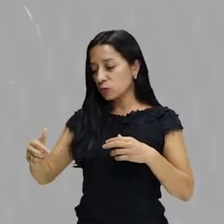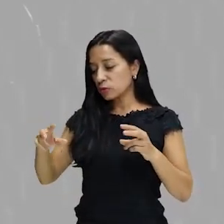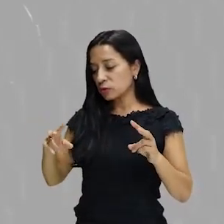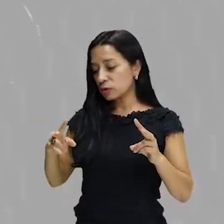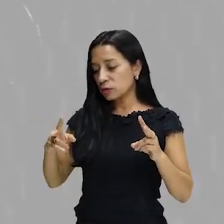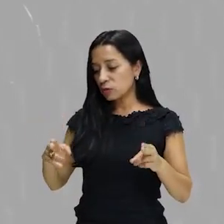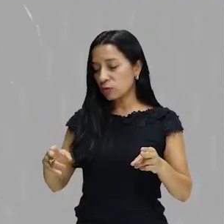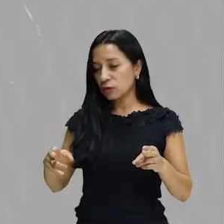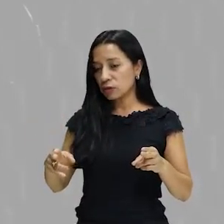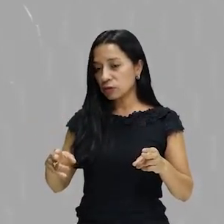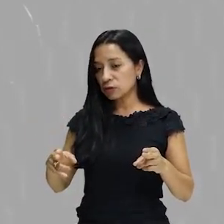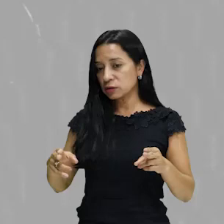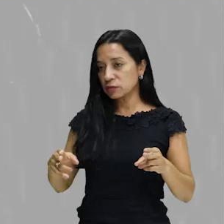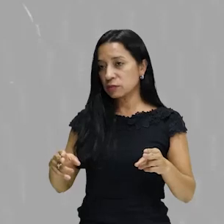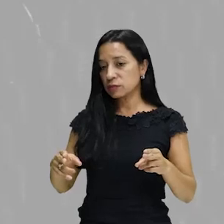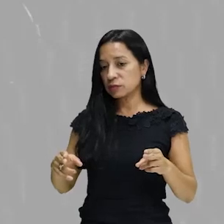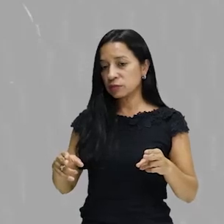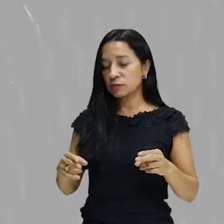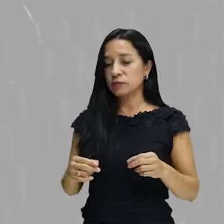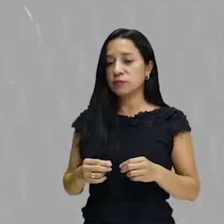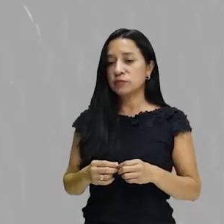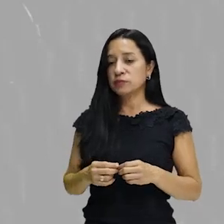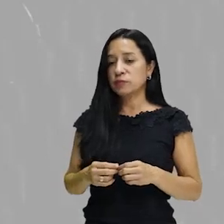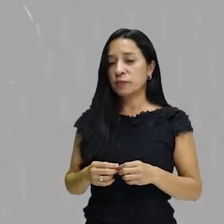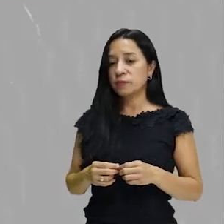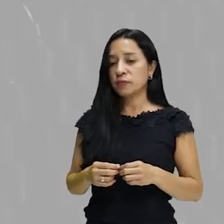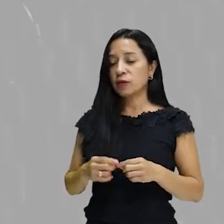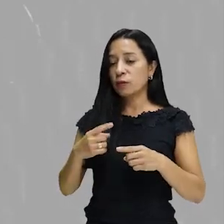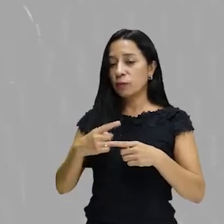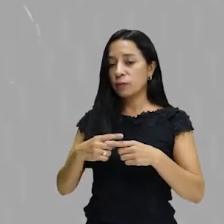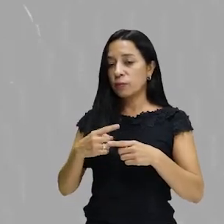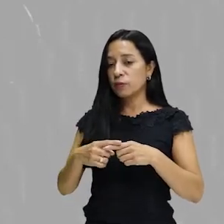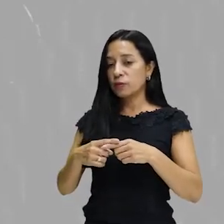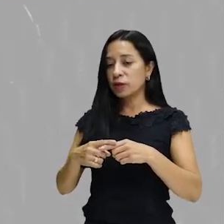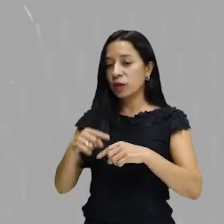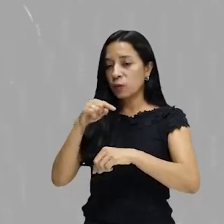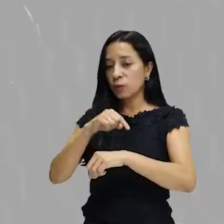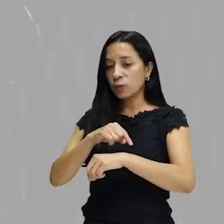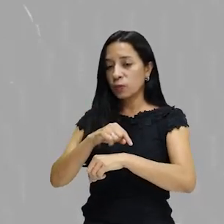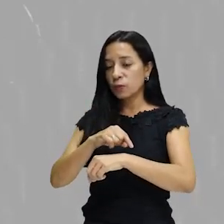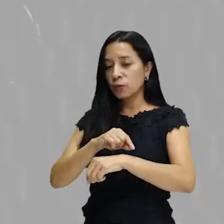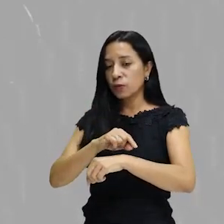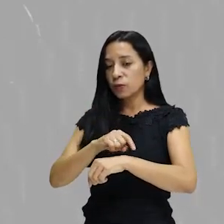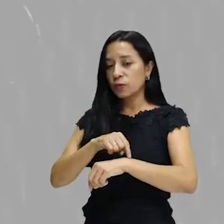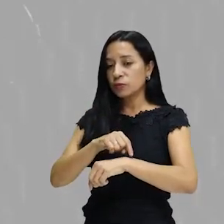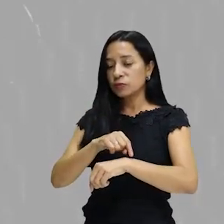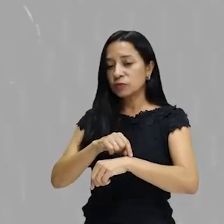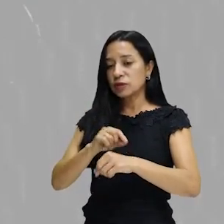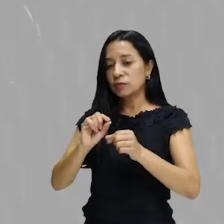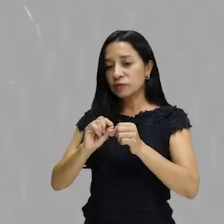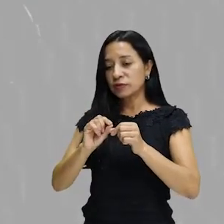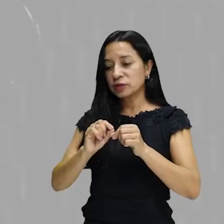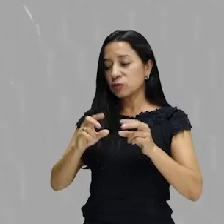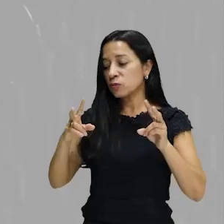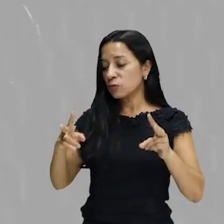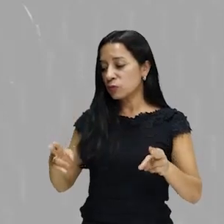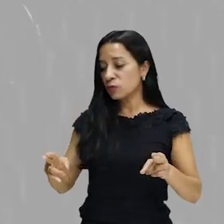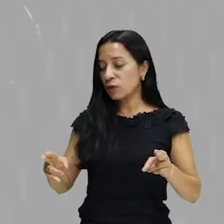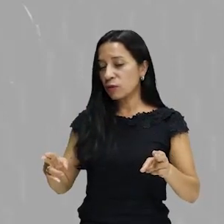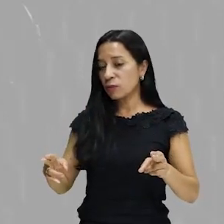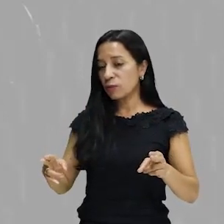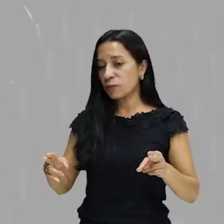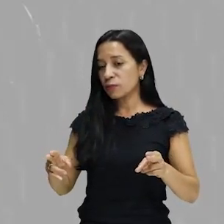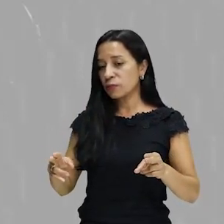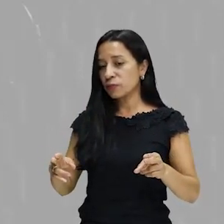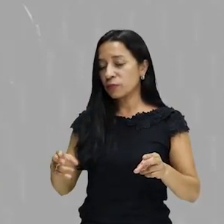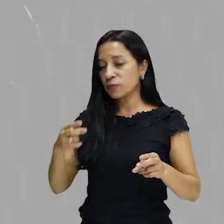né? A área de varredura, certo? Porque os tempos em que eles estão fazendo ali é igual. Aí